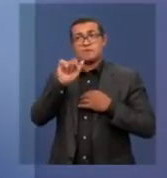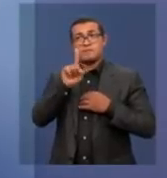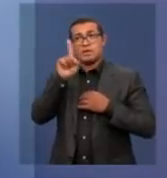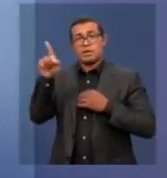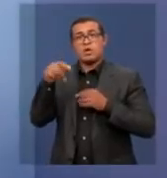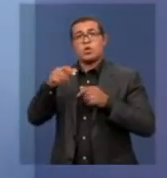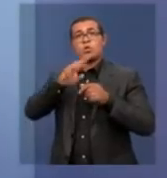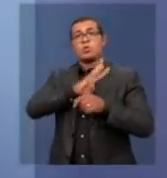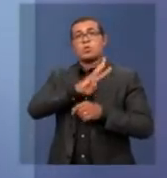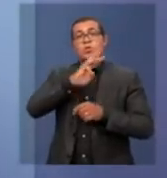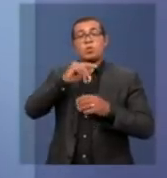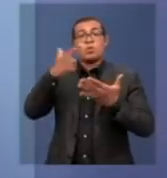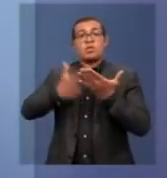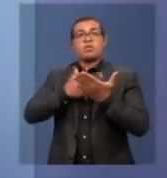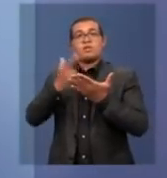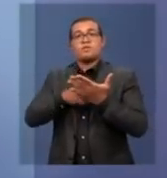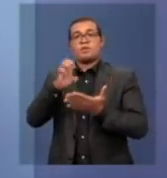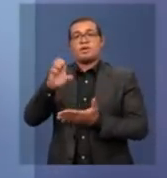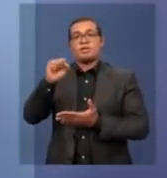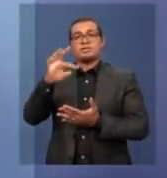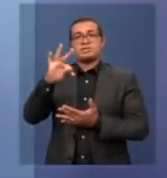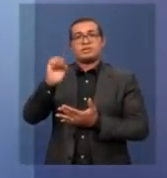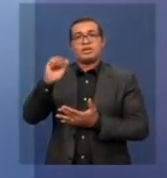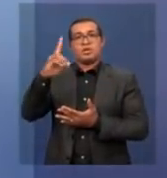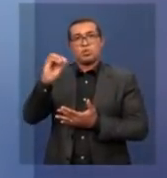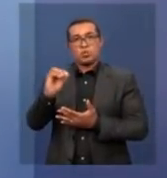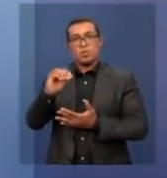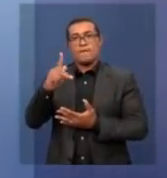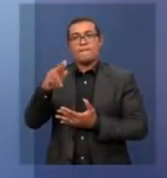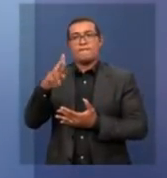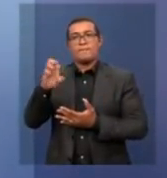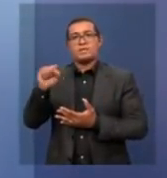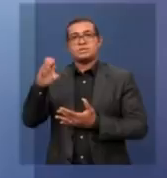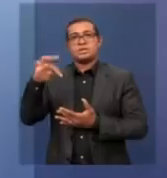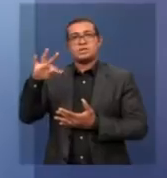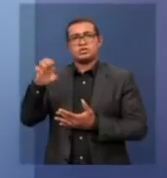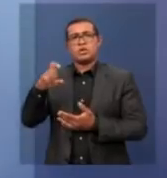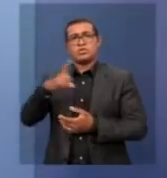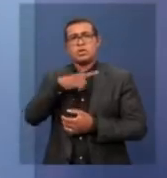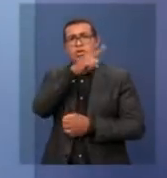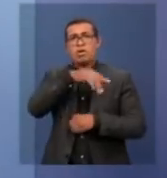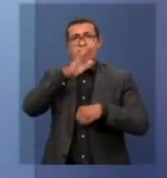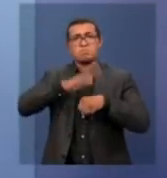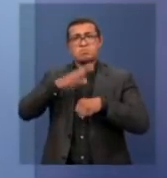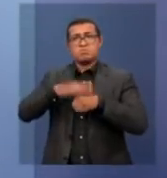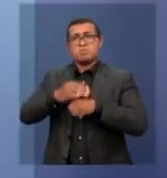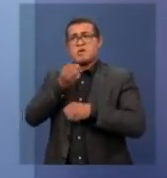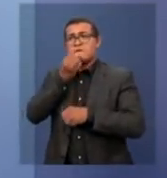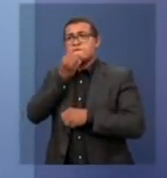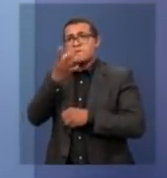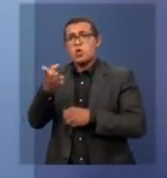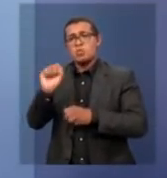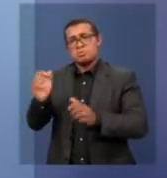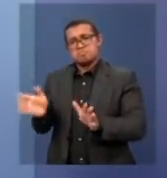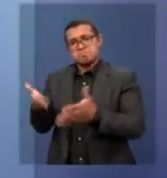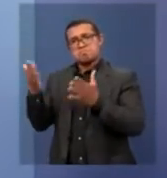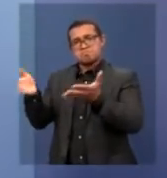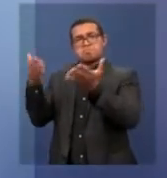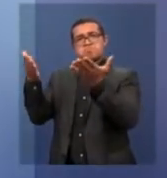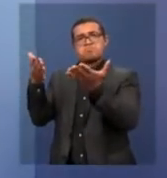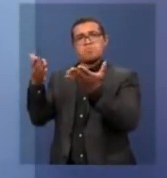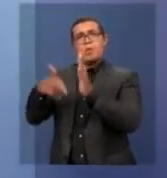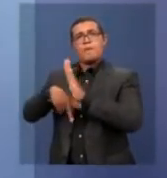presente que eu digo que nós publicamos na fundação joão mangabeira ela elogio dele o programa coordenadores de paz tá certo que é